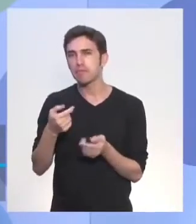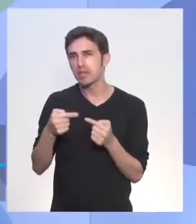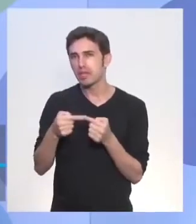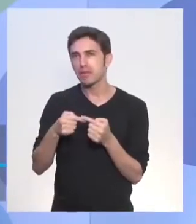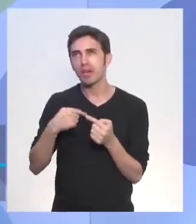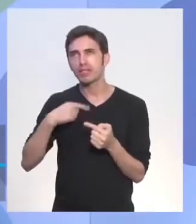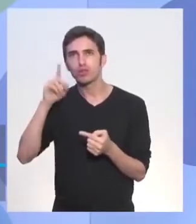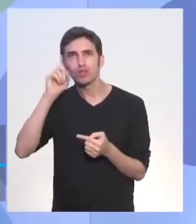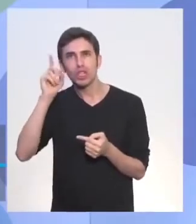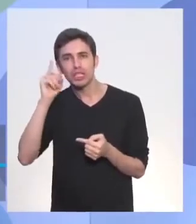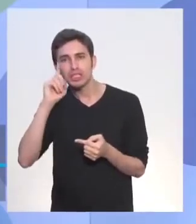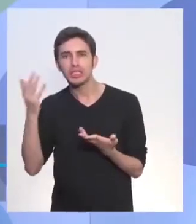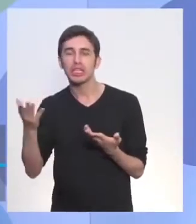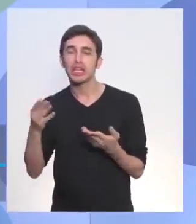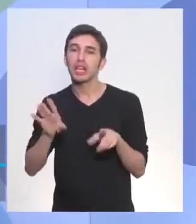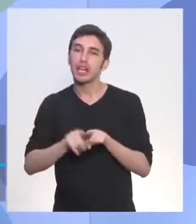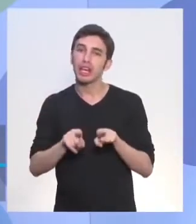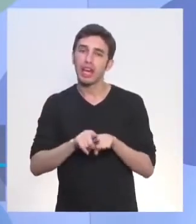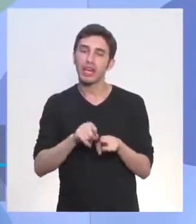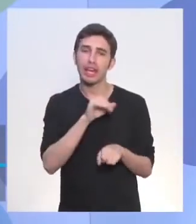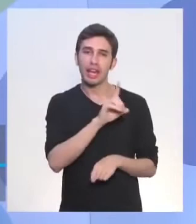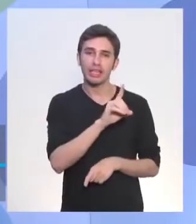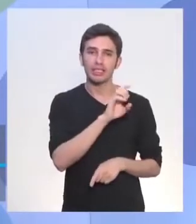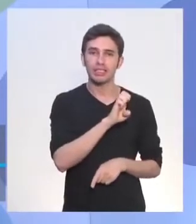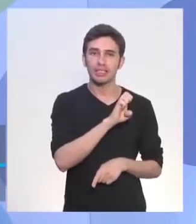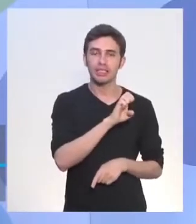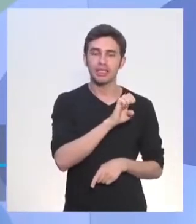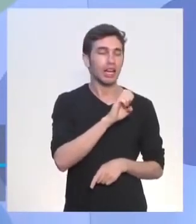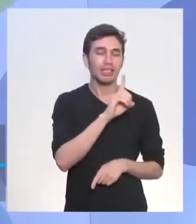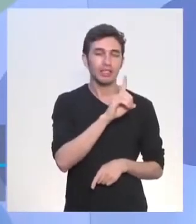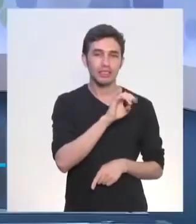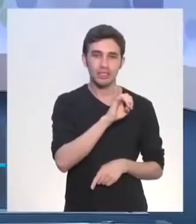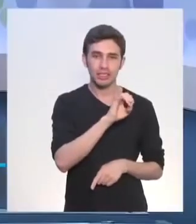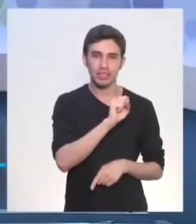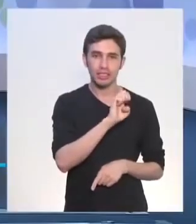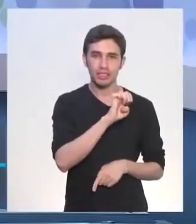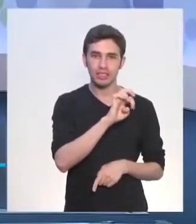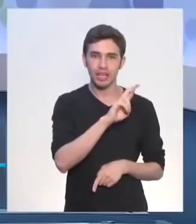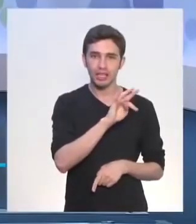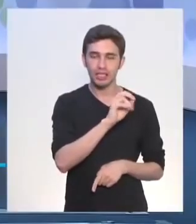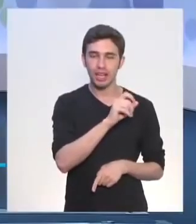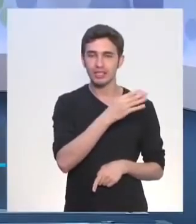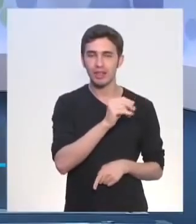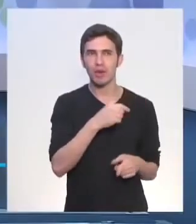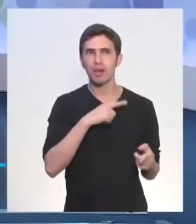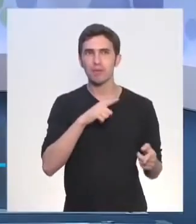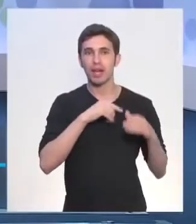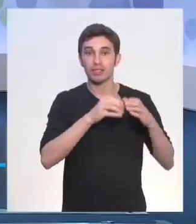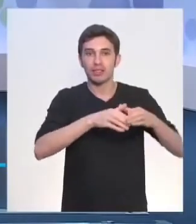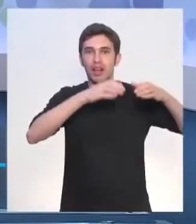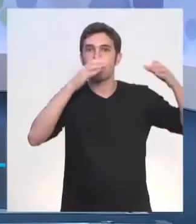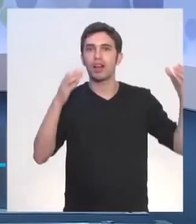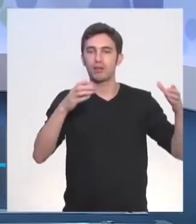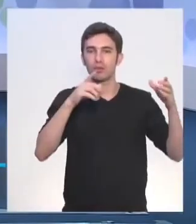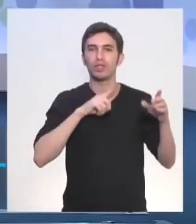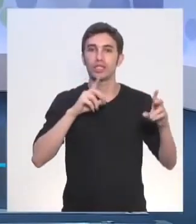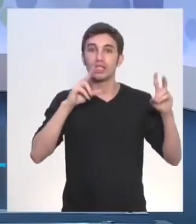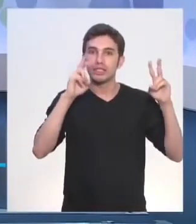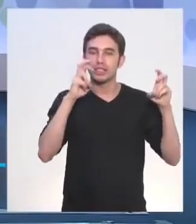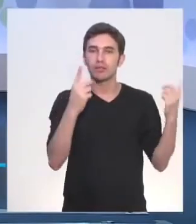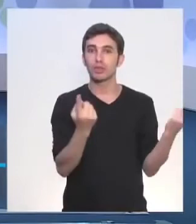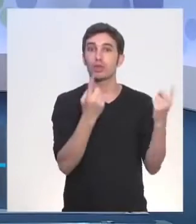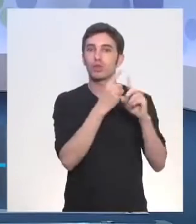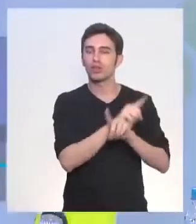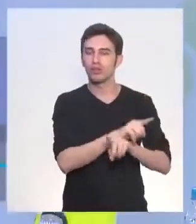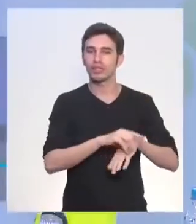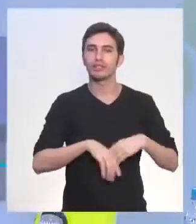dia, né? Tratar de temas mais do dia a dia, enquanto a dissertação vai tratar de temas mais amplos, né? Esses temas geralmente controversos, né? Exatamente. A